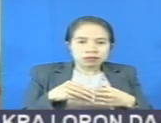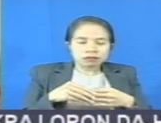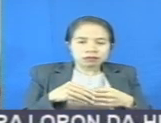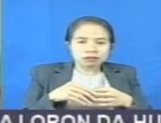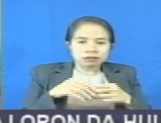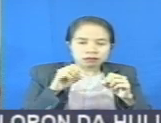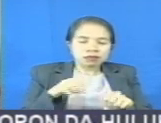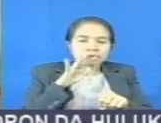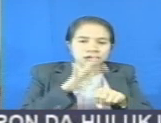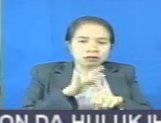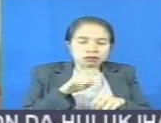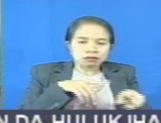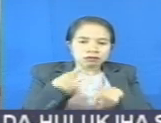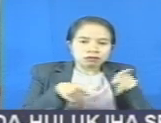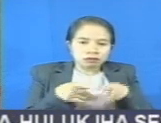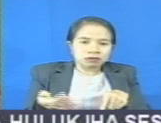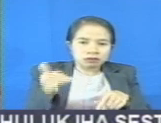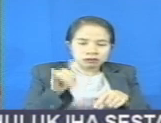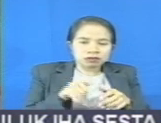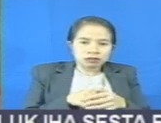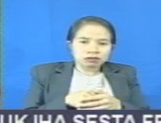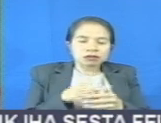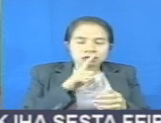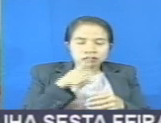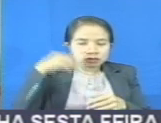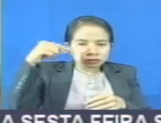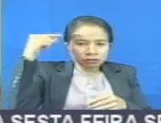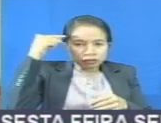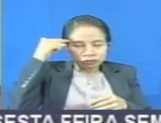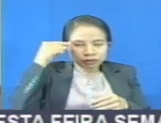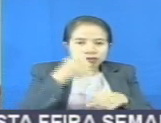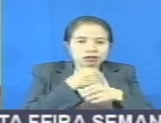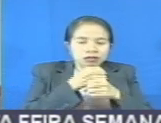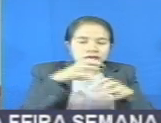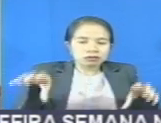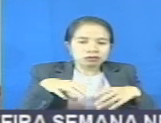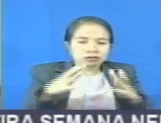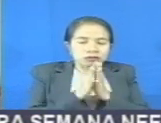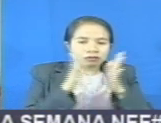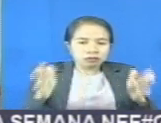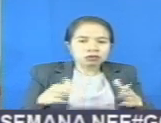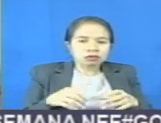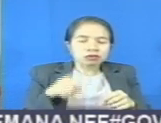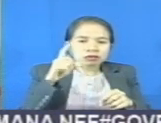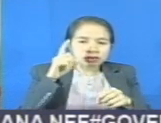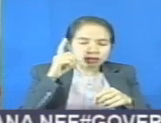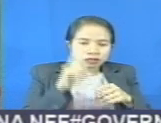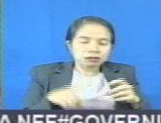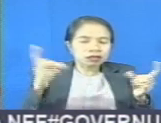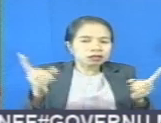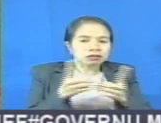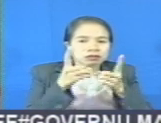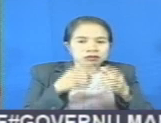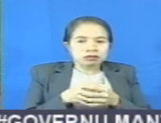possibilidade de contágio comunitário. Claro que o governo faz o esforço bote para que a Irene Lavela